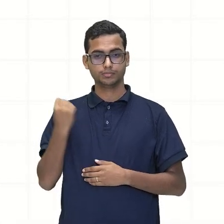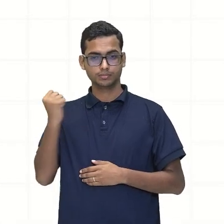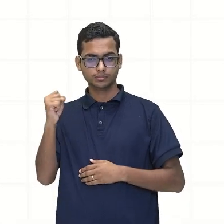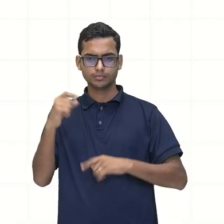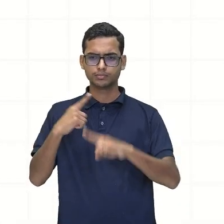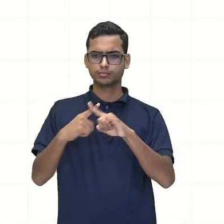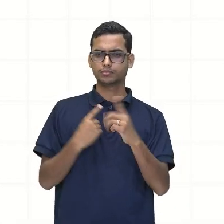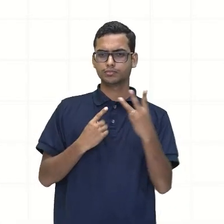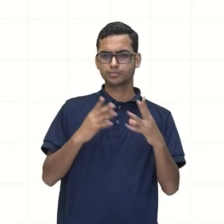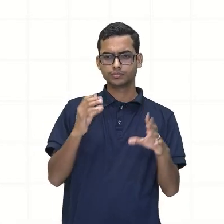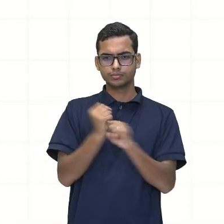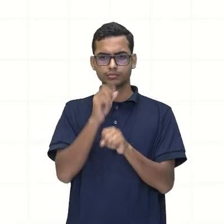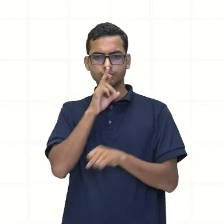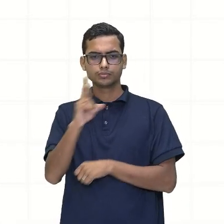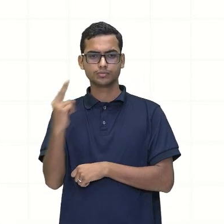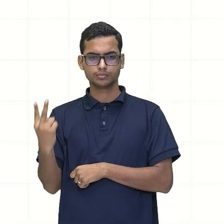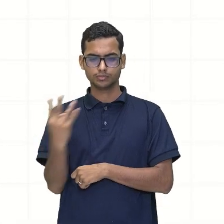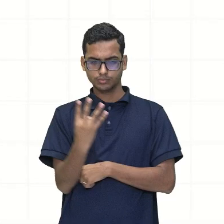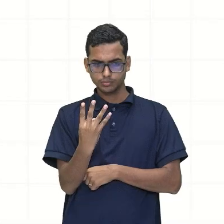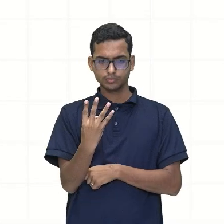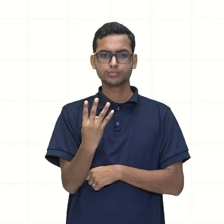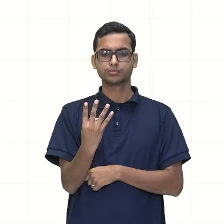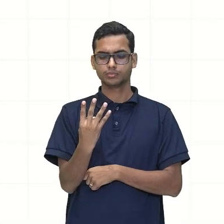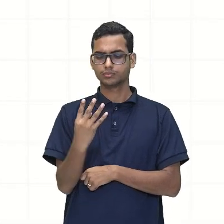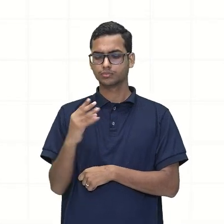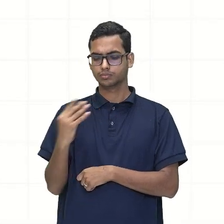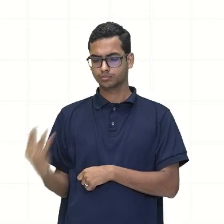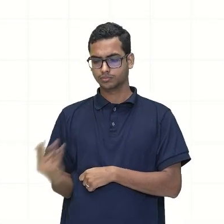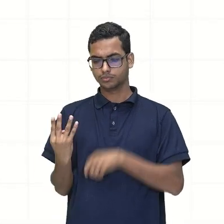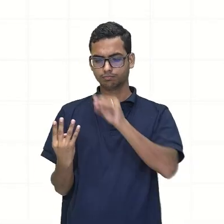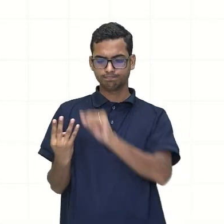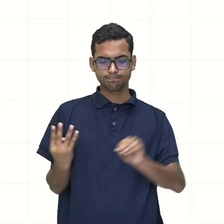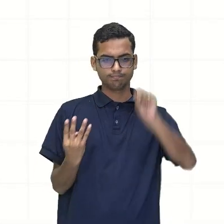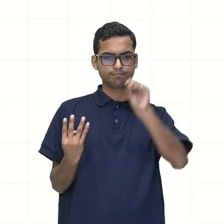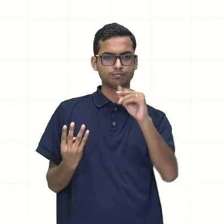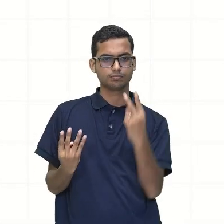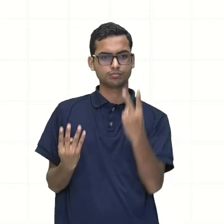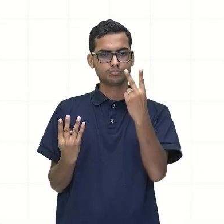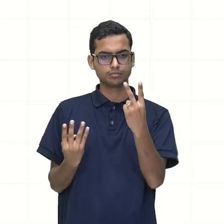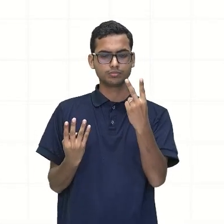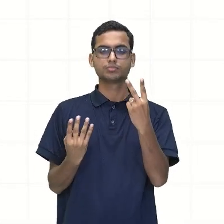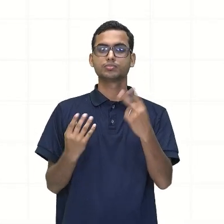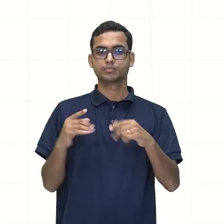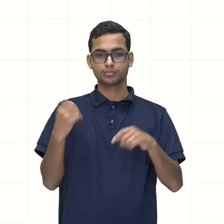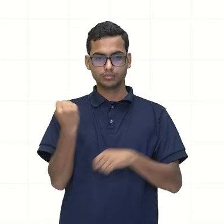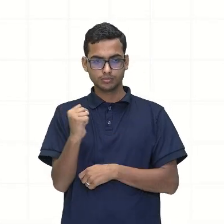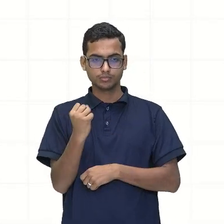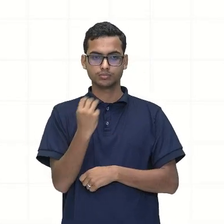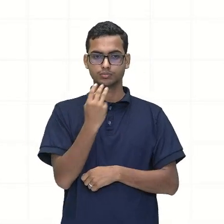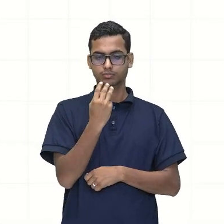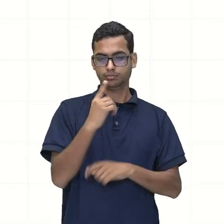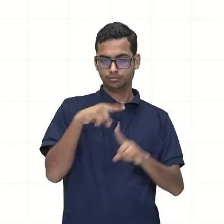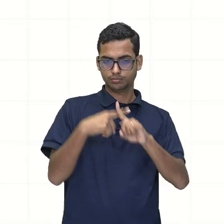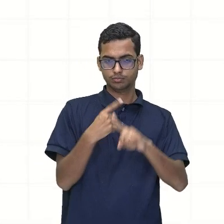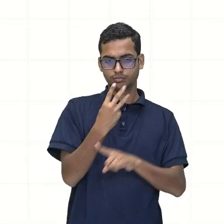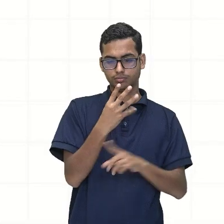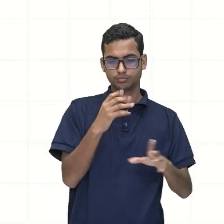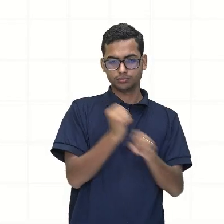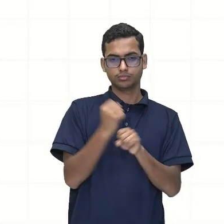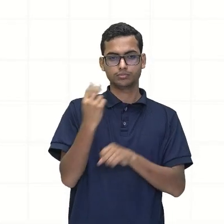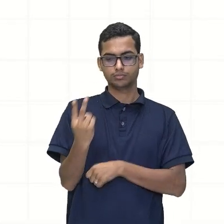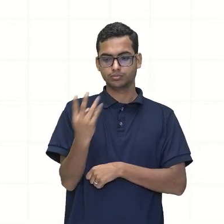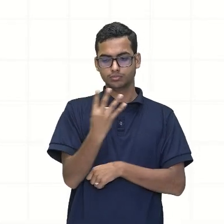2. 8 vezes 3, 24. Com mais 2, 26.